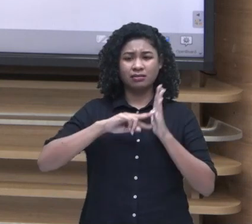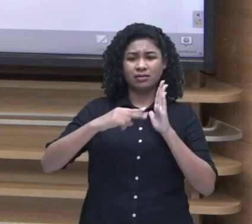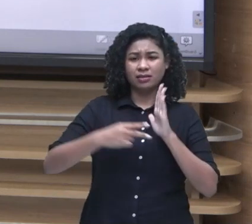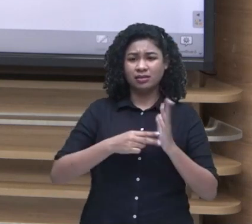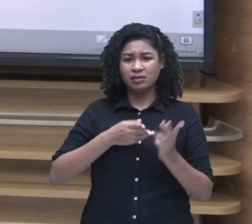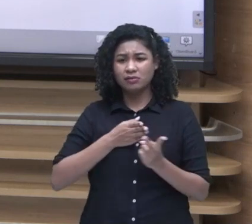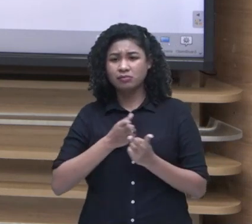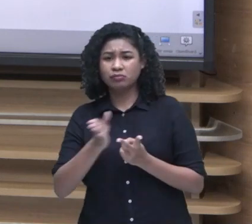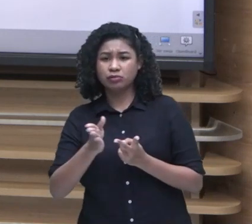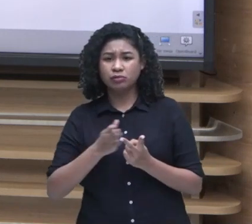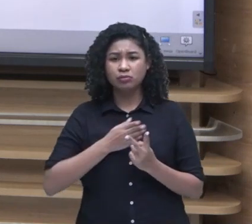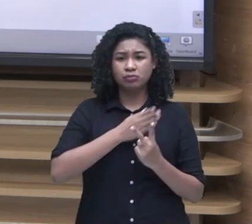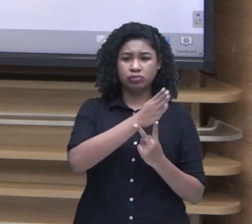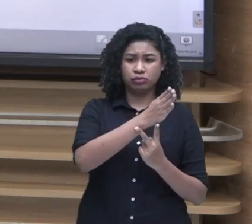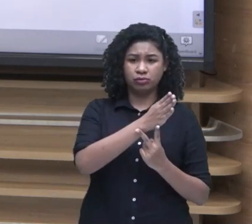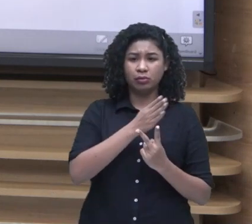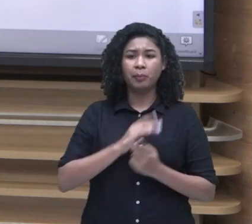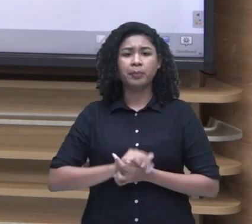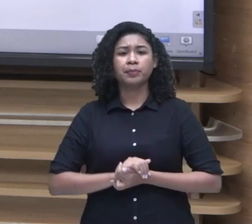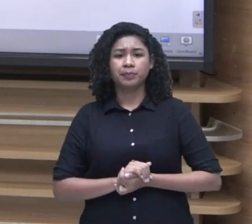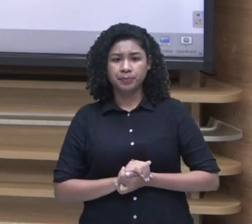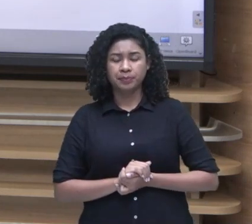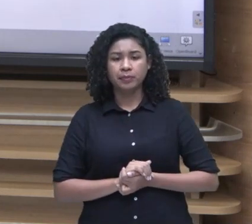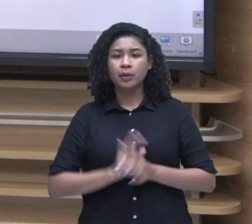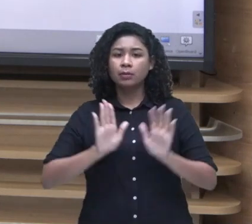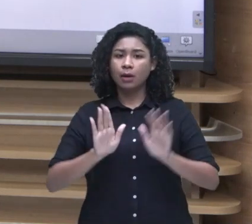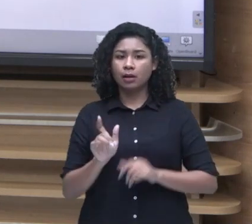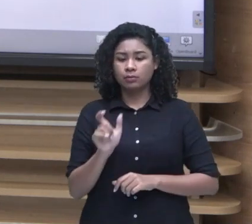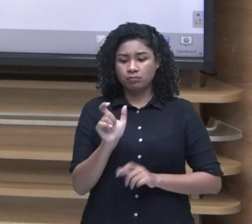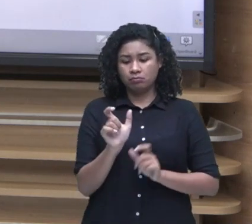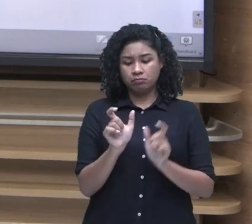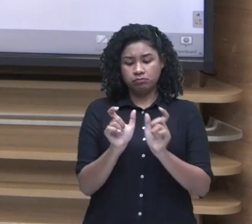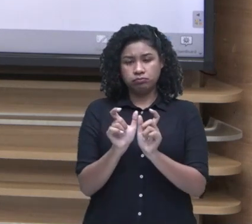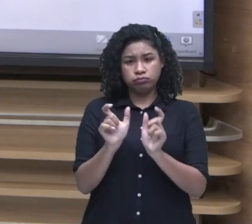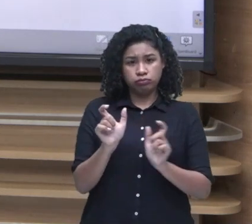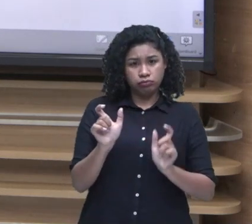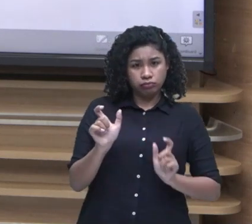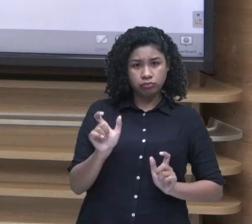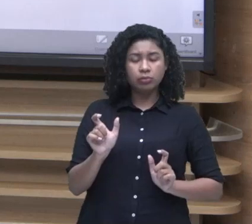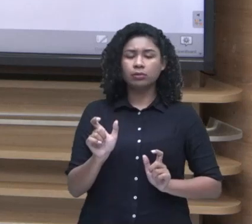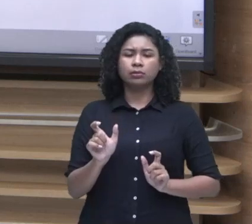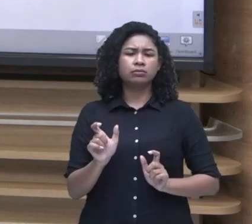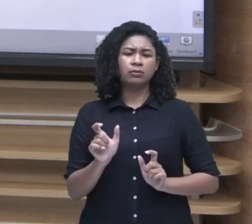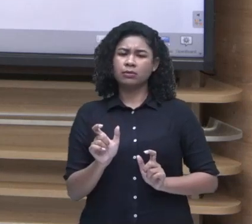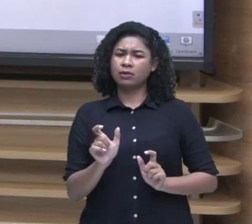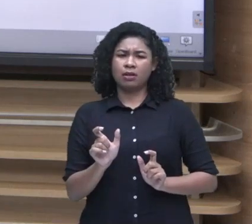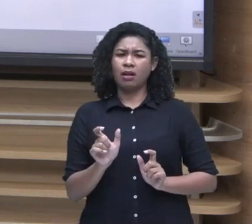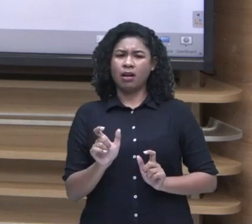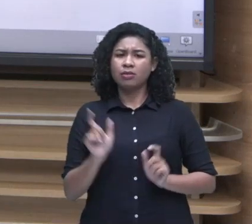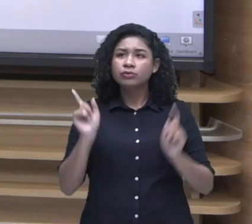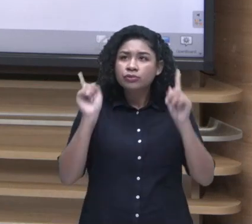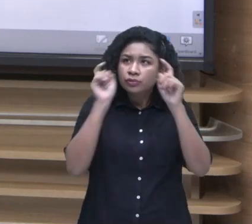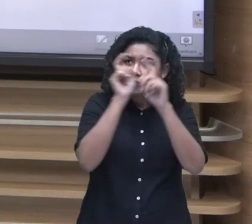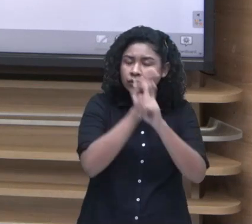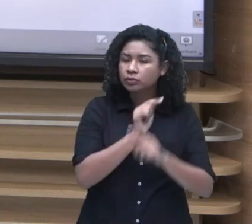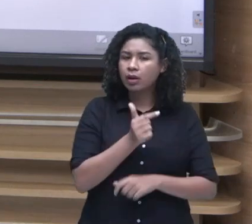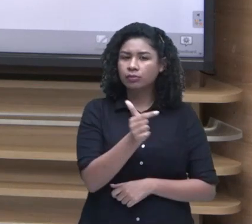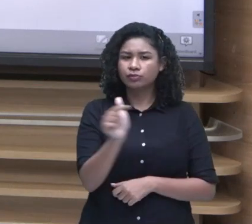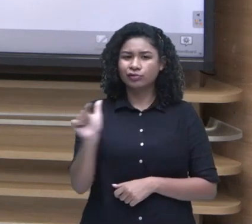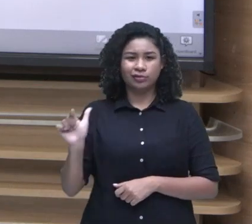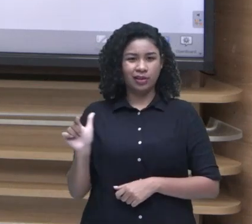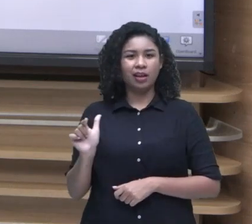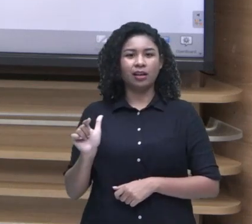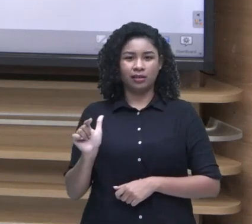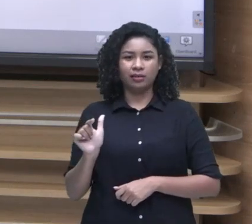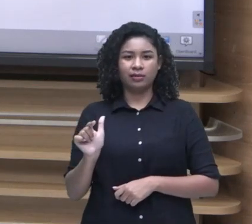maneiras. Já a polissemia, não, a polissemia não tem esta dificuldade de interpretação se